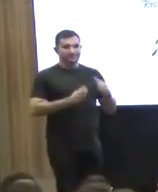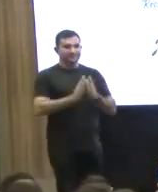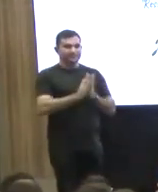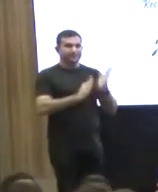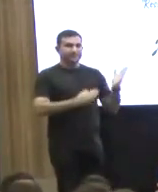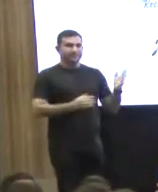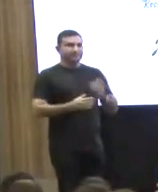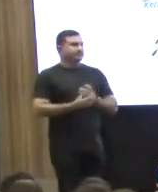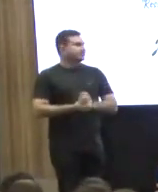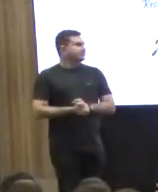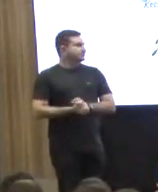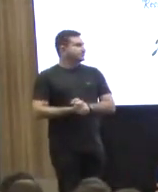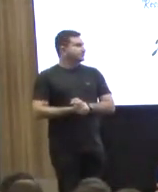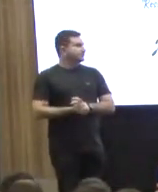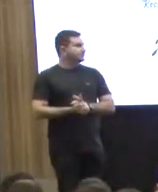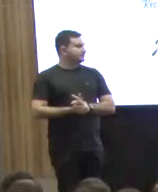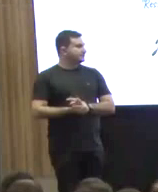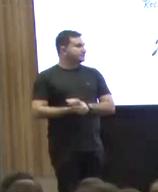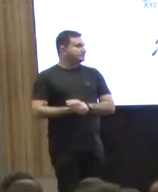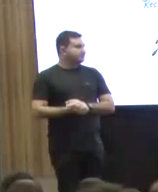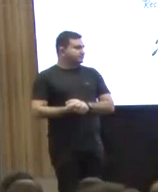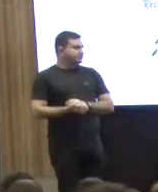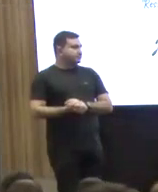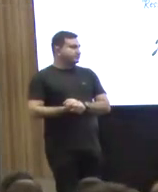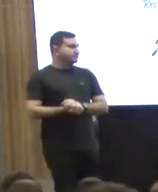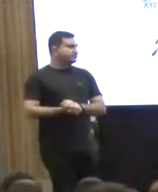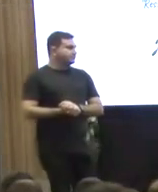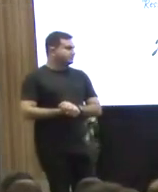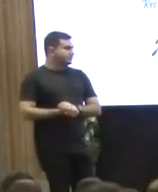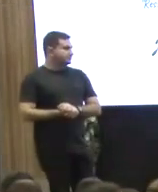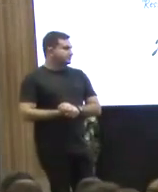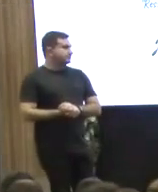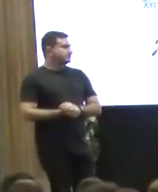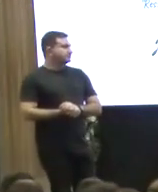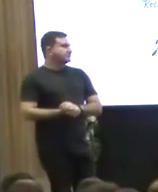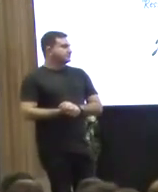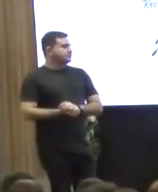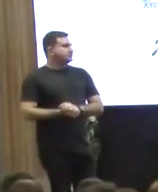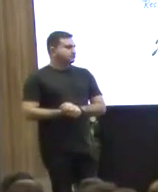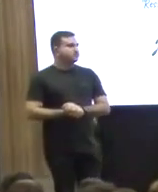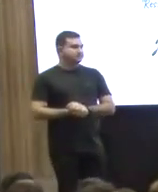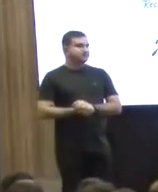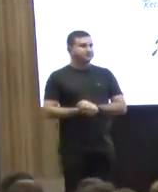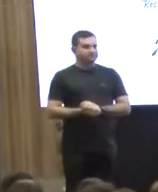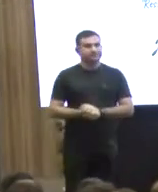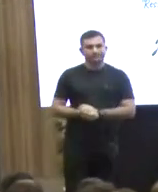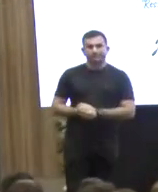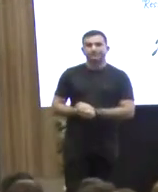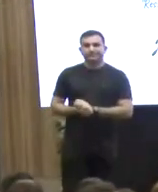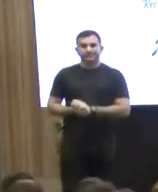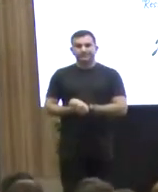questões? Não, vamos responder primeiro as 2 e depois a gente faz as outras. Do Rogério, né? Então tá.